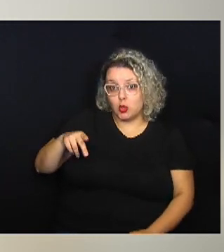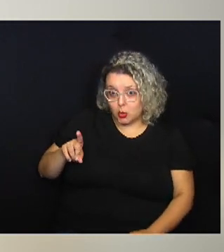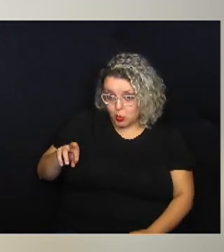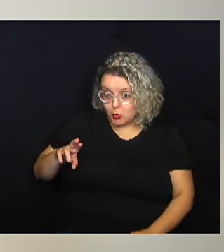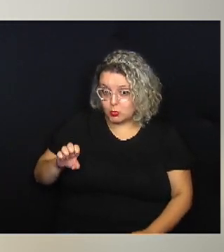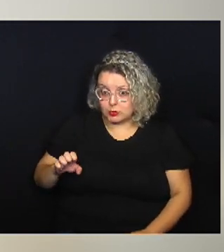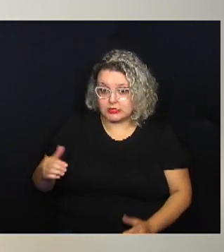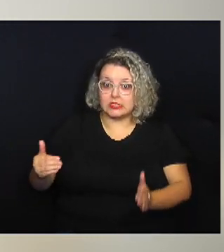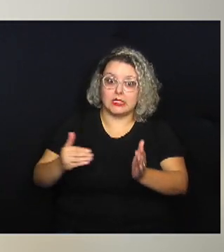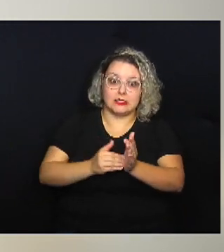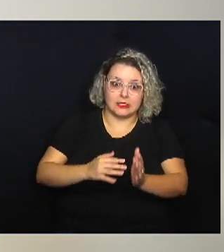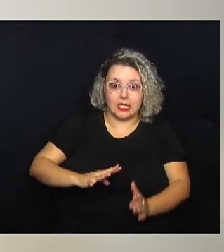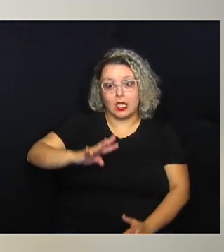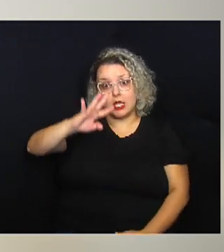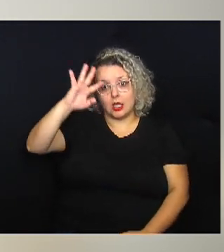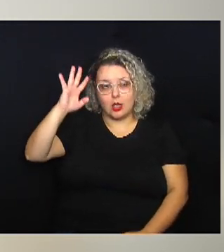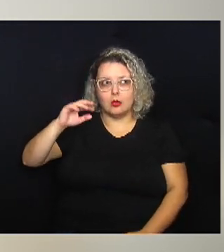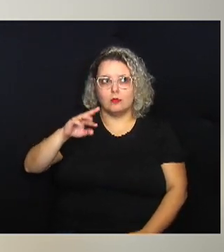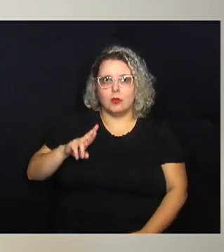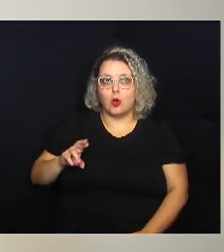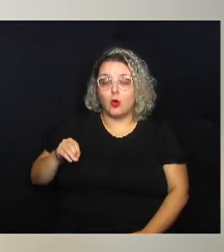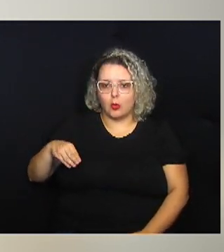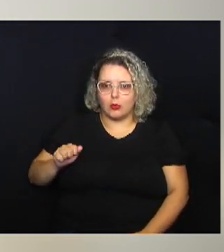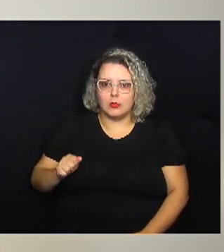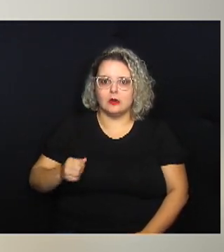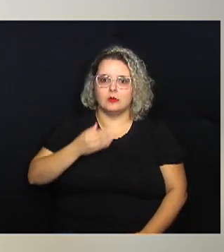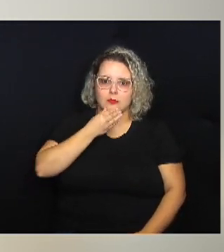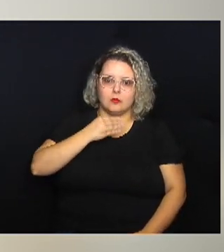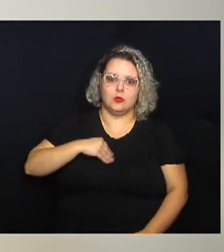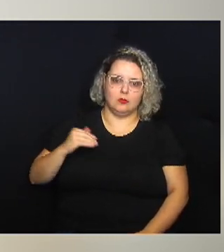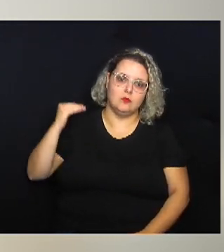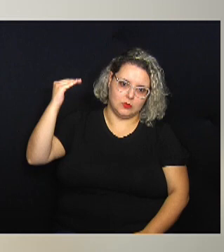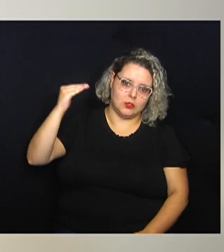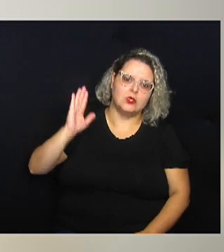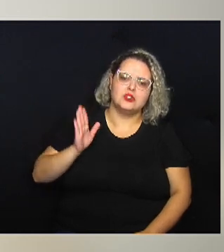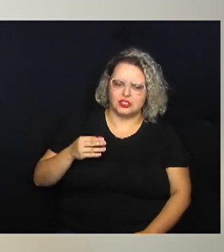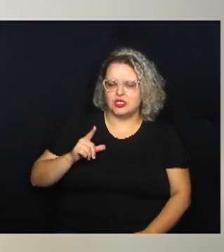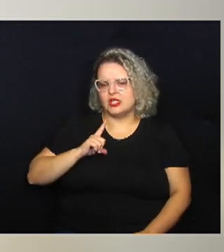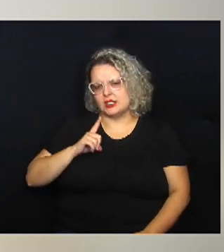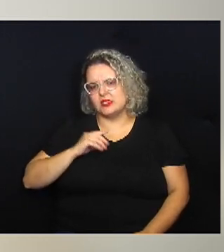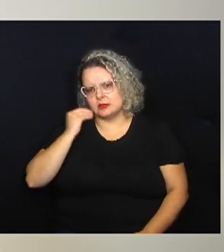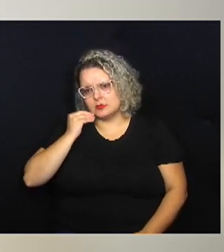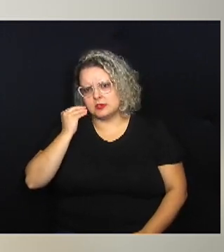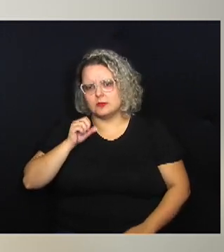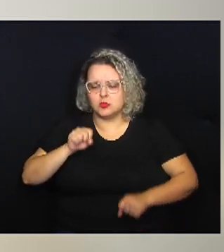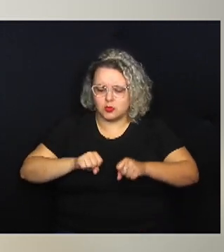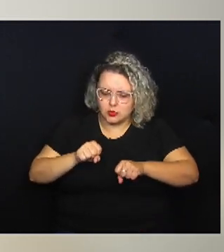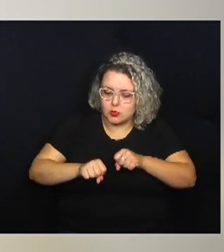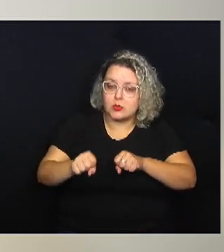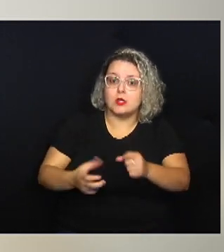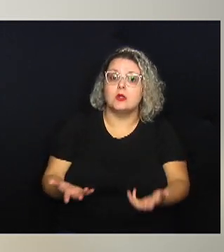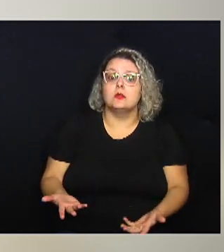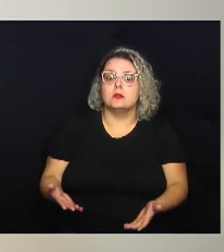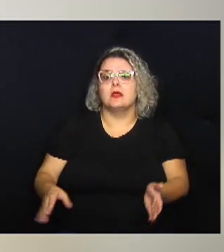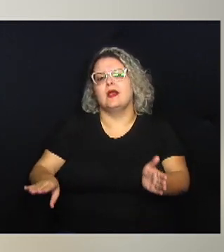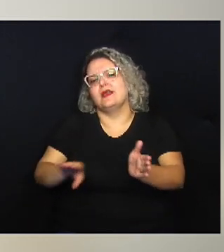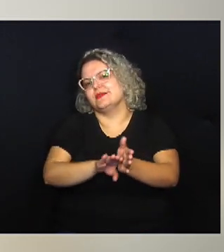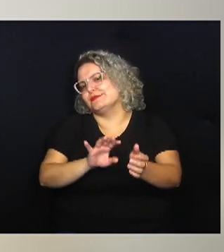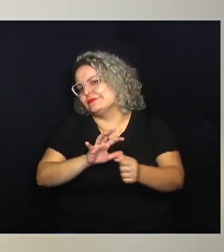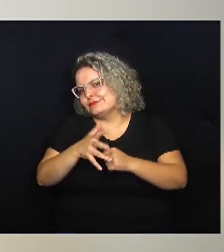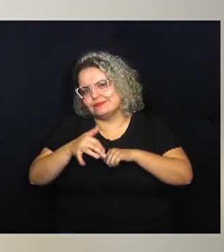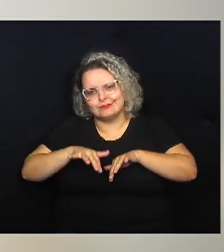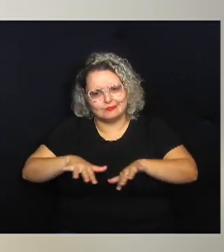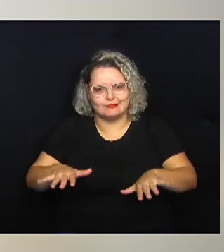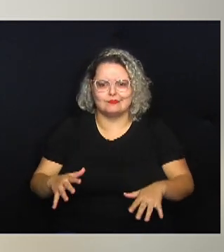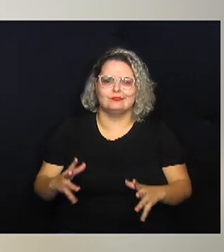Roma como meu filho mais velho então já tem uma certa experiência de viajar com bicicleta e aí veio a pandemia todo mundo